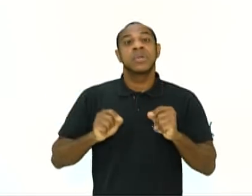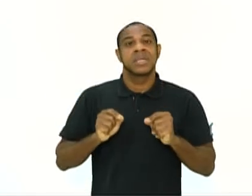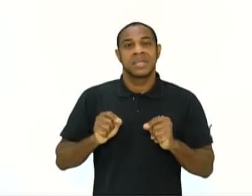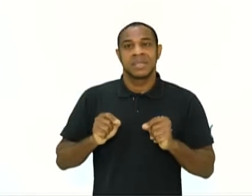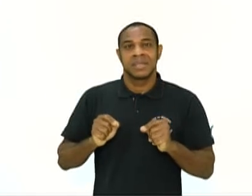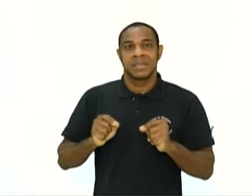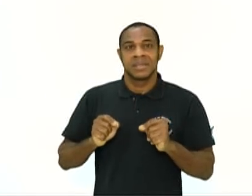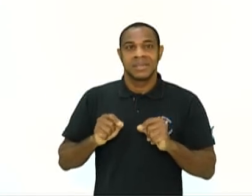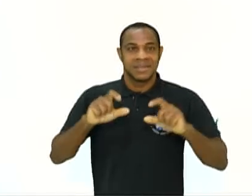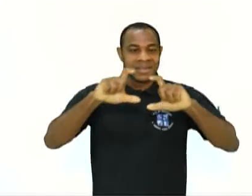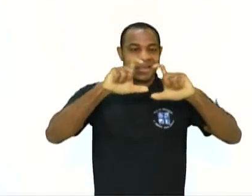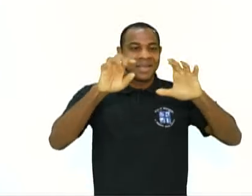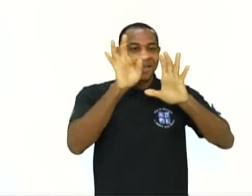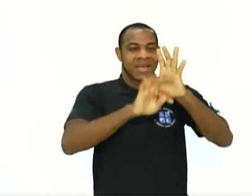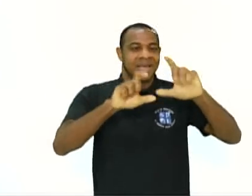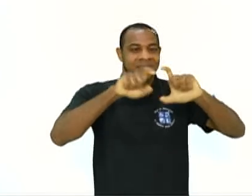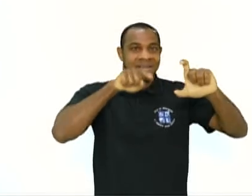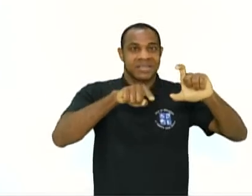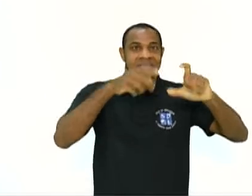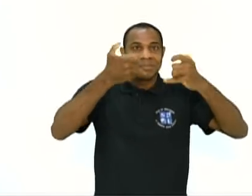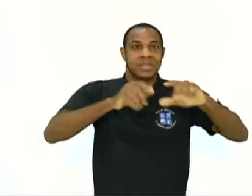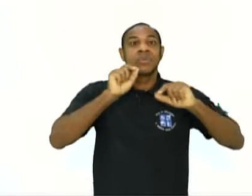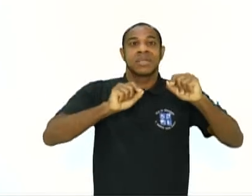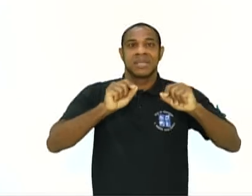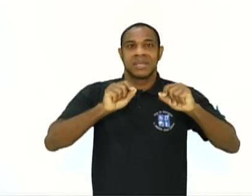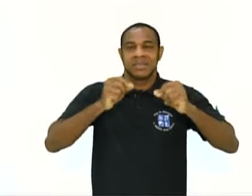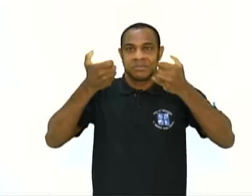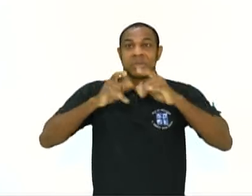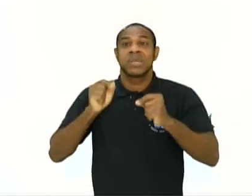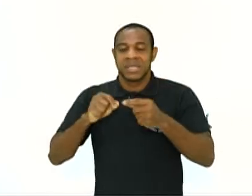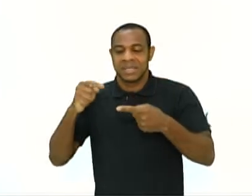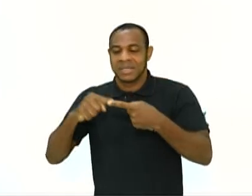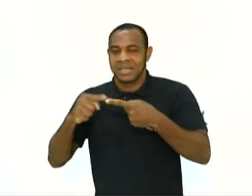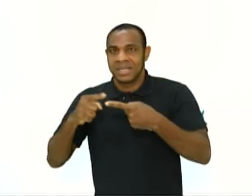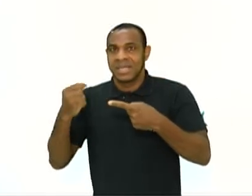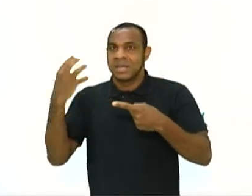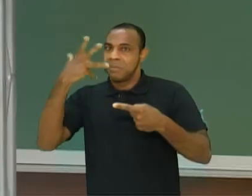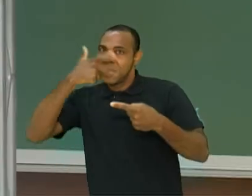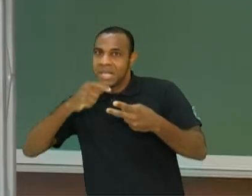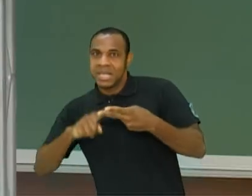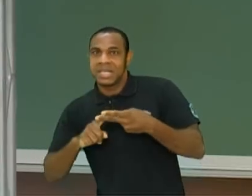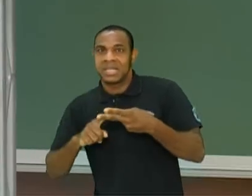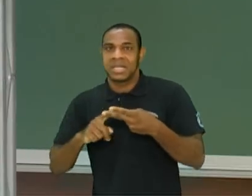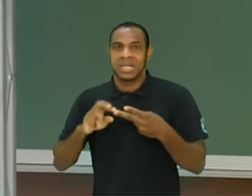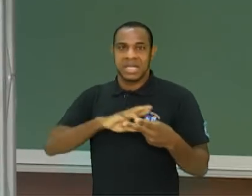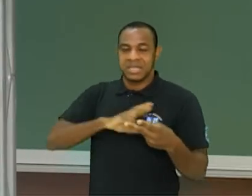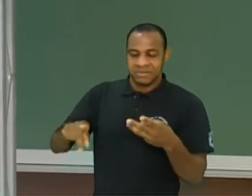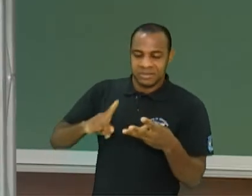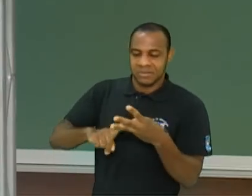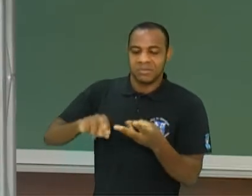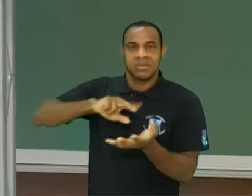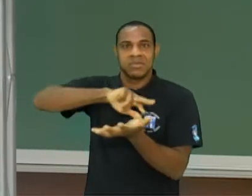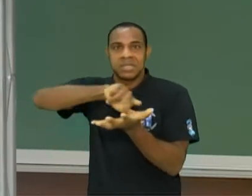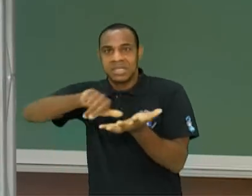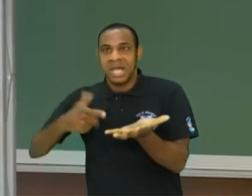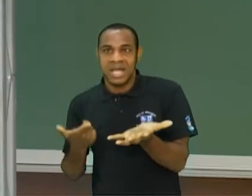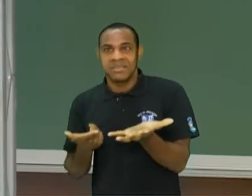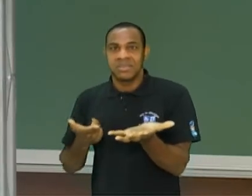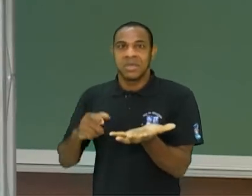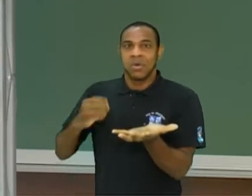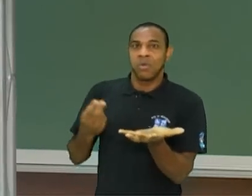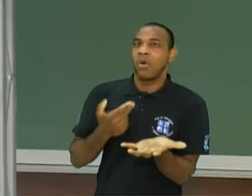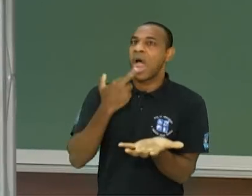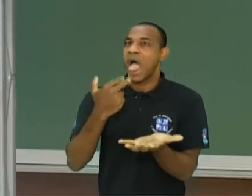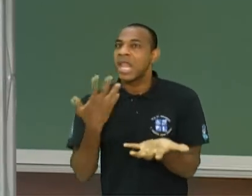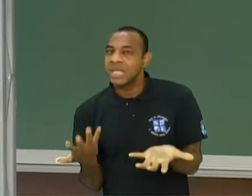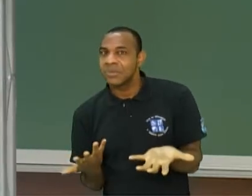beleza, beauty? Or beliefs, ou crenças? Ou fala da diversidade? Ou fala da língua?